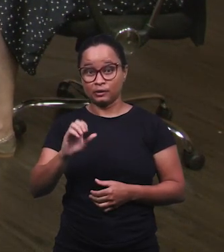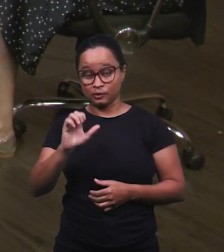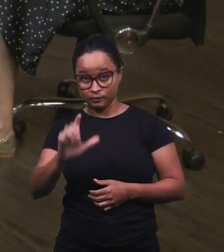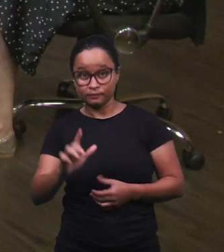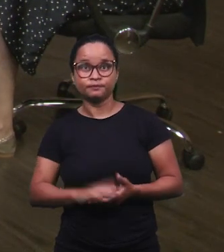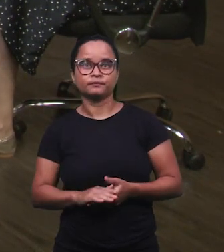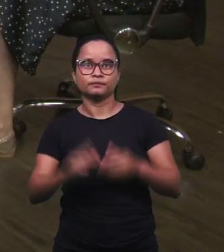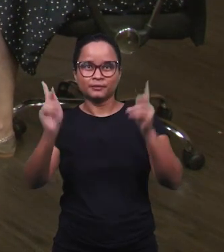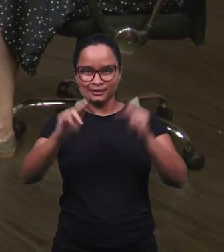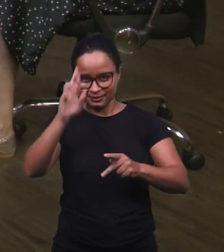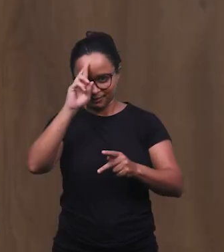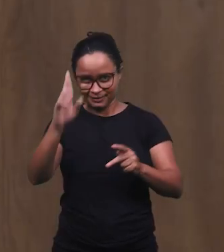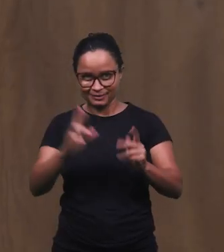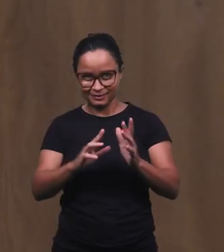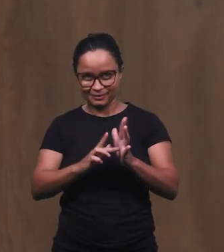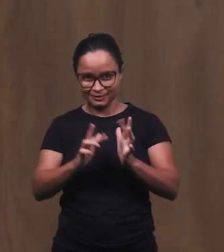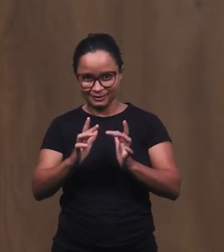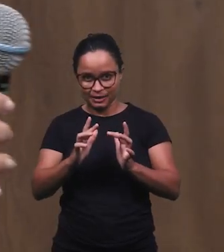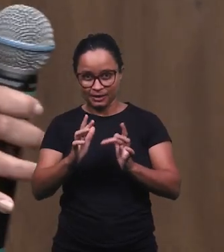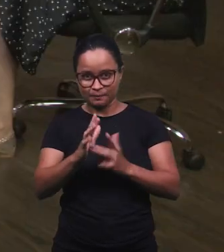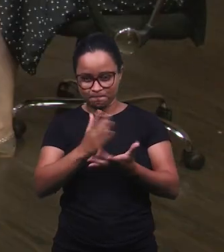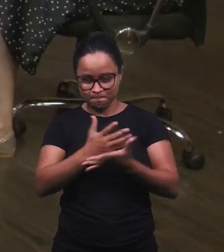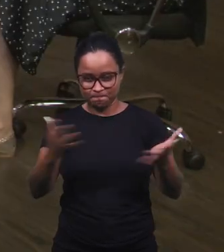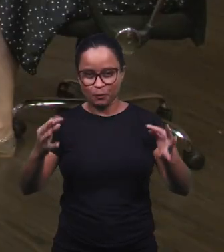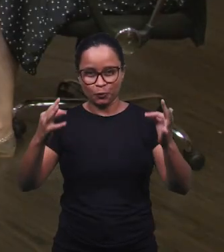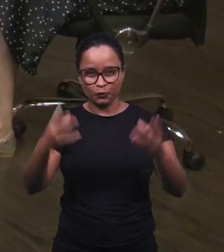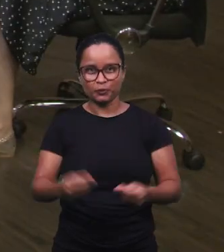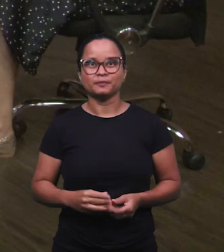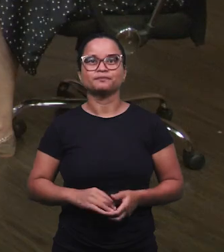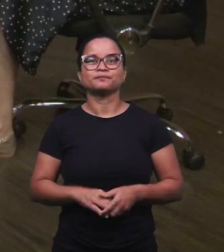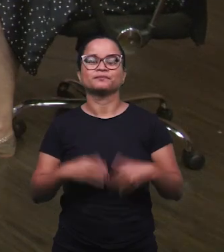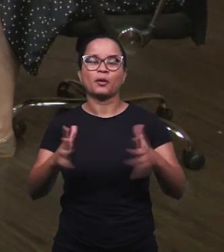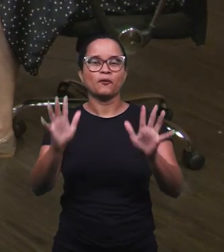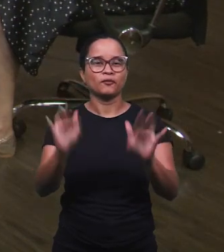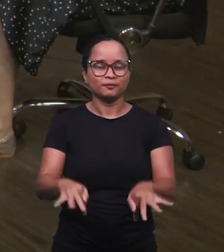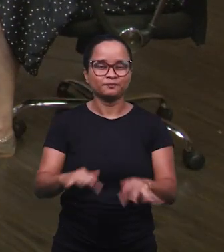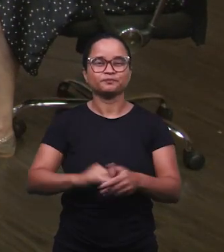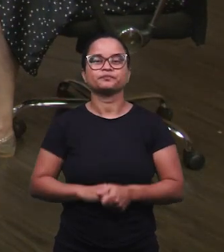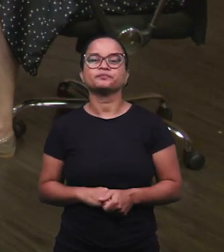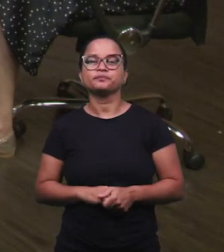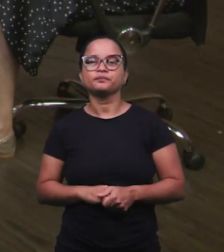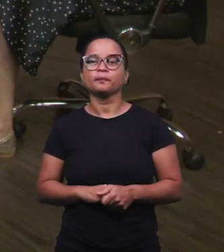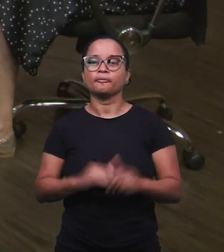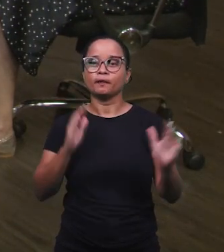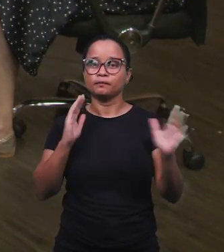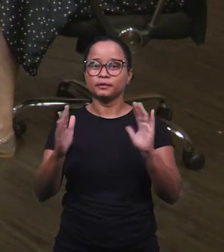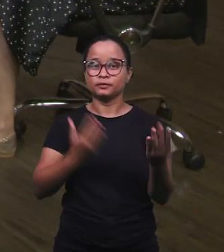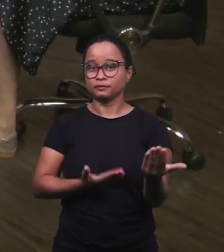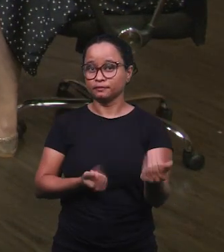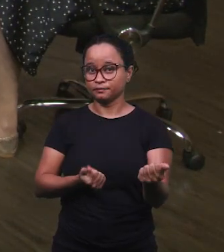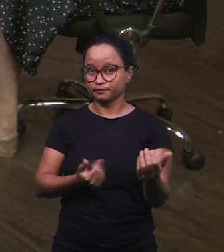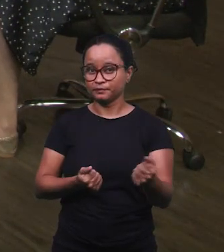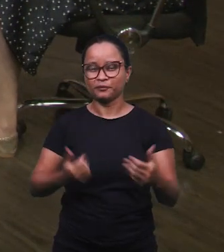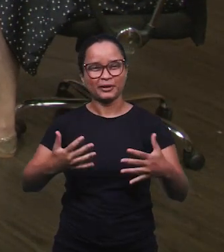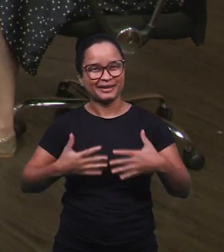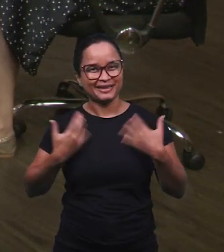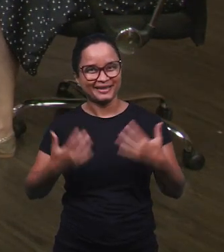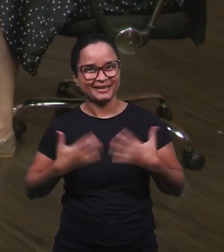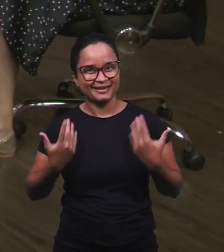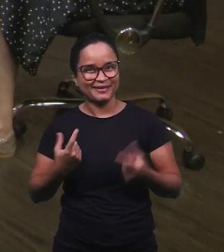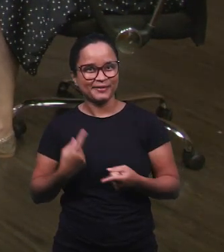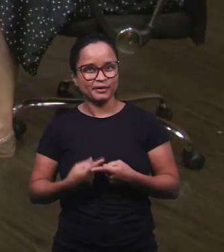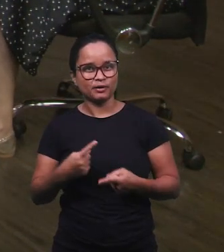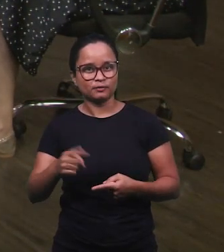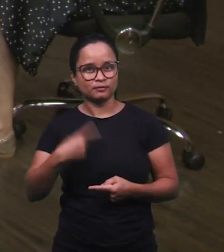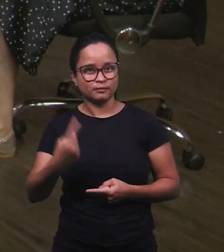pastor, Léo, meninas e a todos. Muito bem. Muito A bom. gente chega então ao final de mais uma edição do programa Os Dias da Minha Mocidade. Alegres